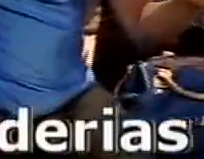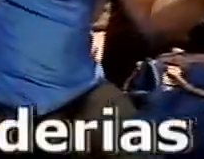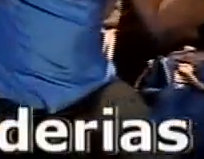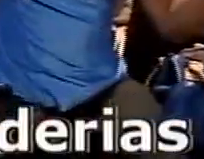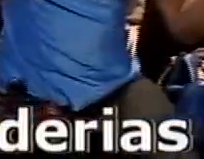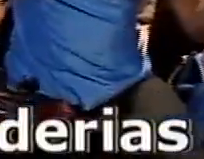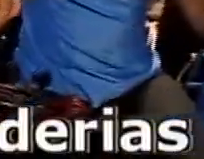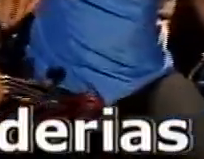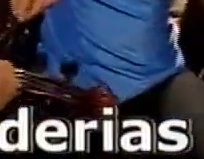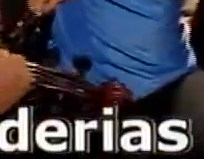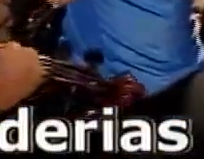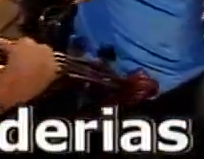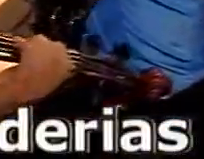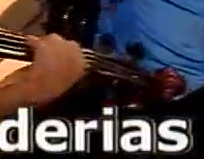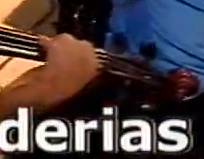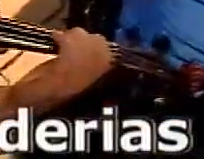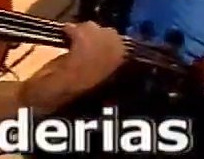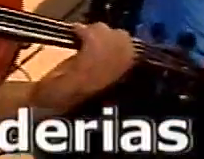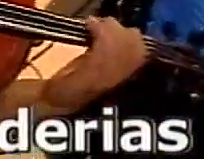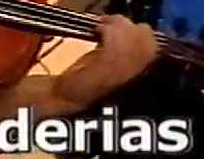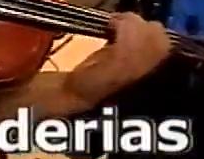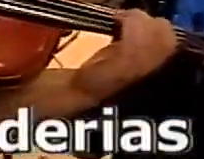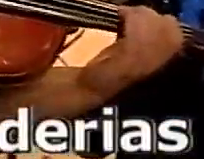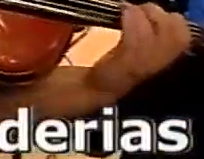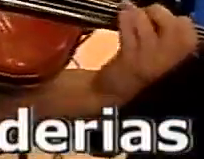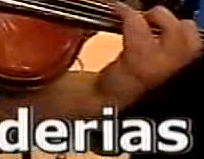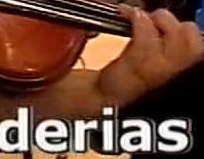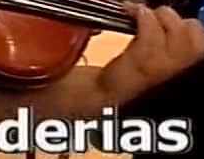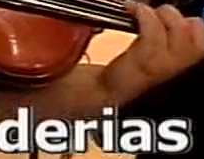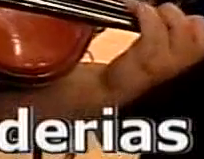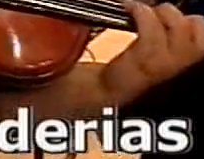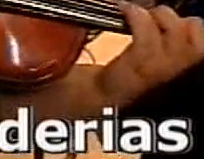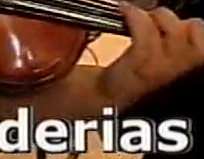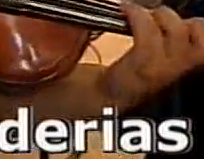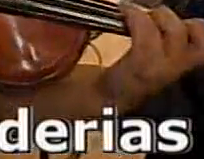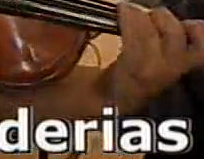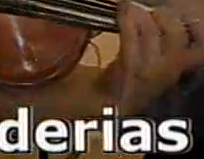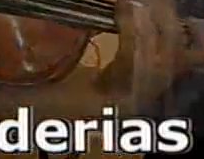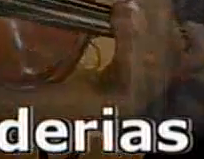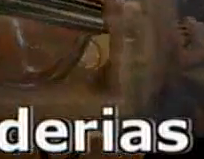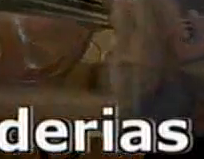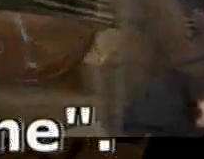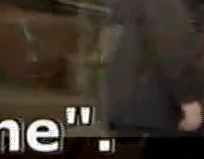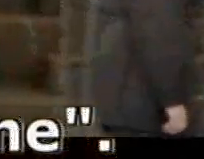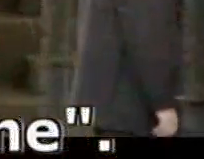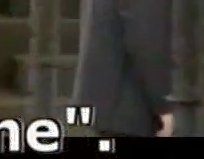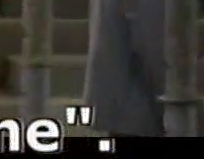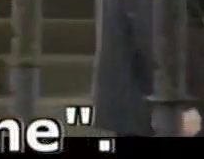Eu criei, o mal poderia